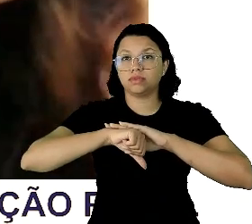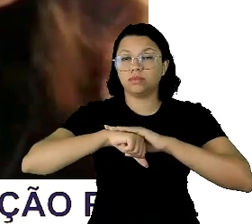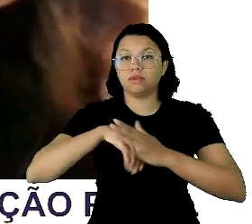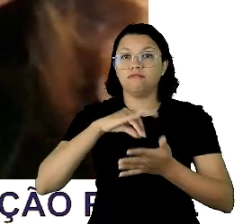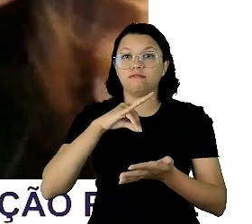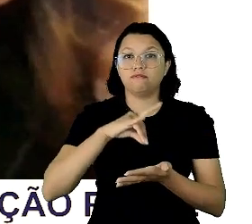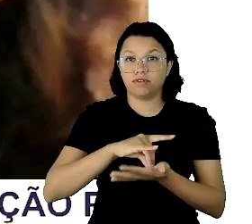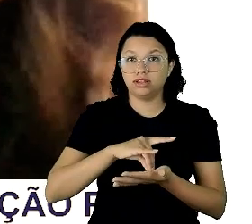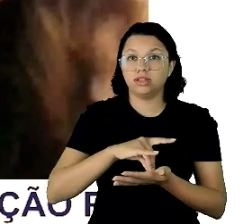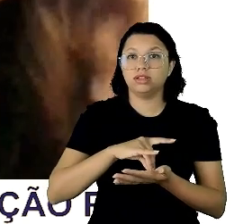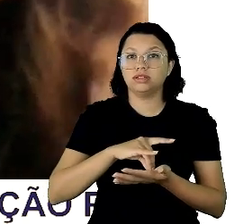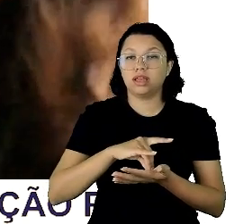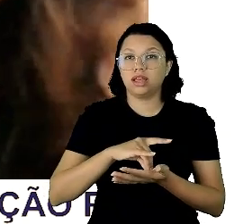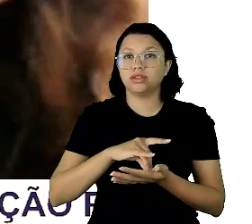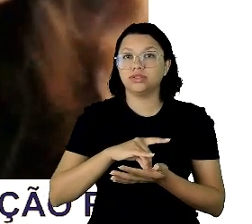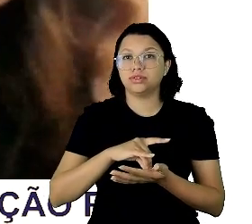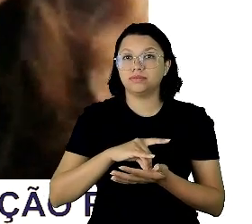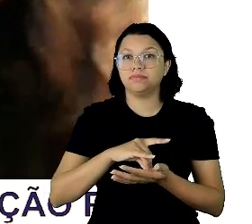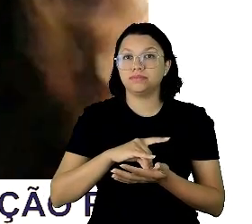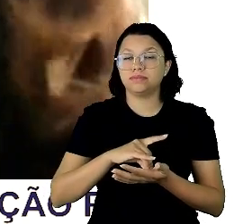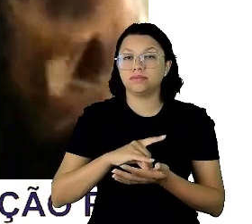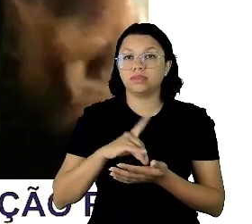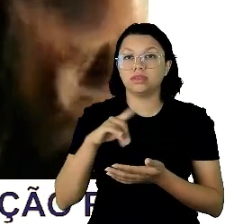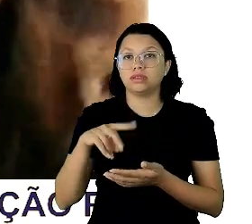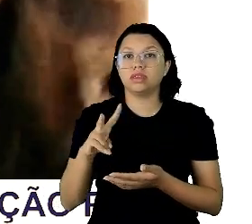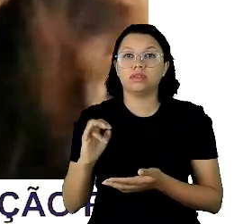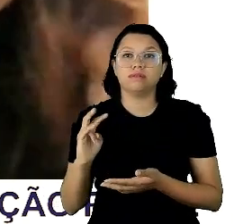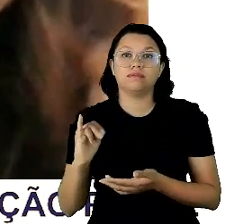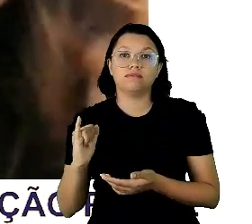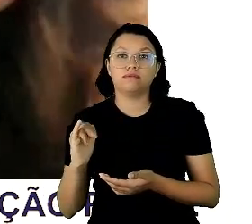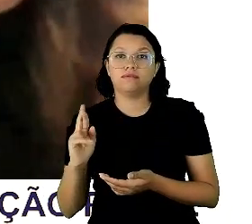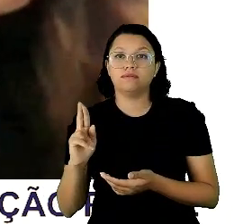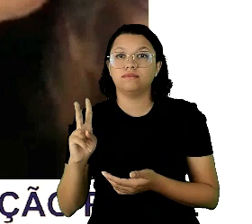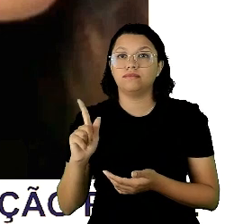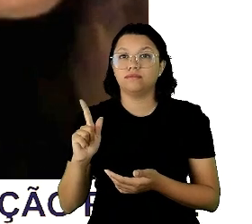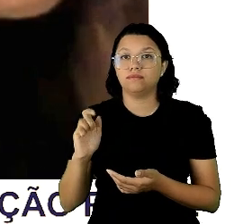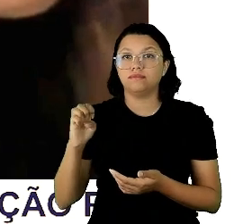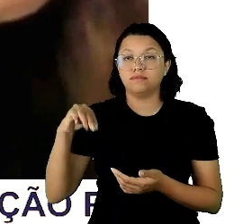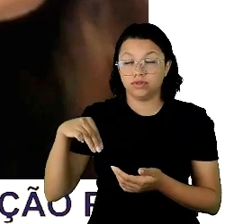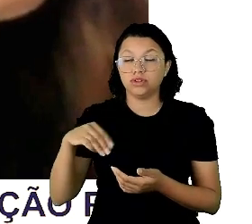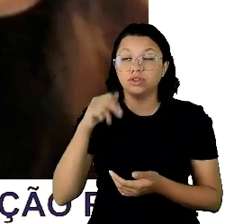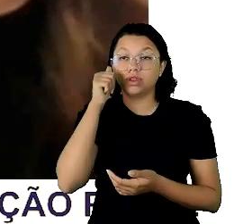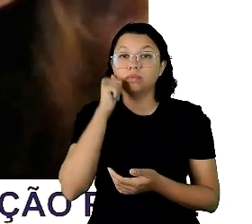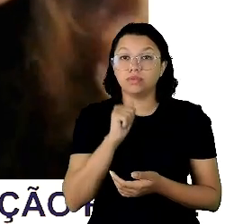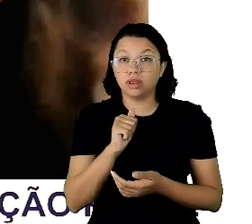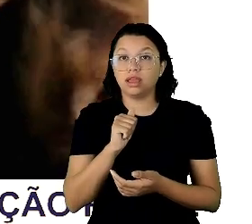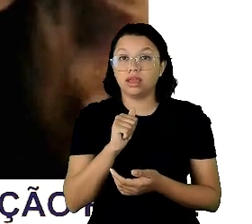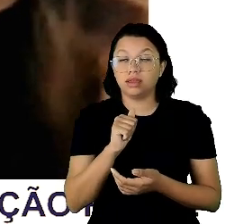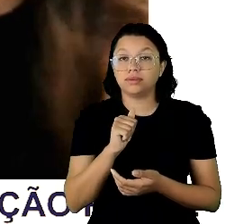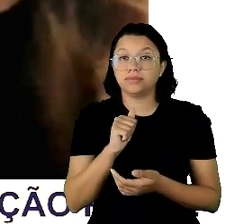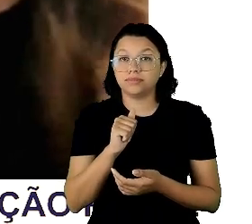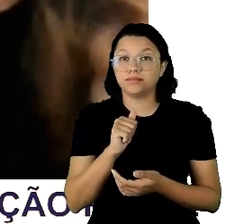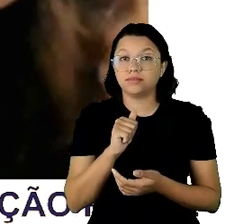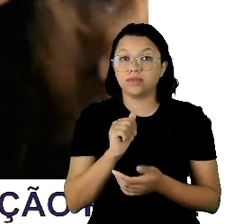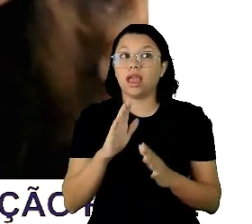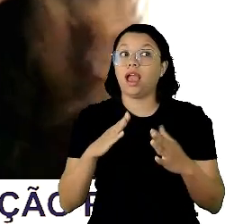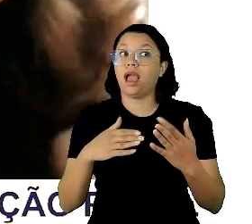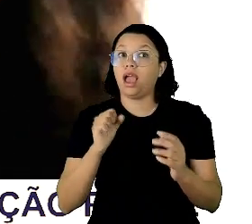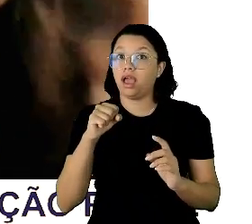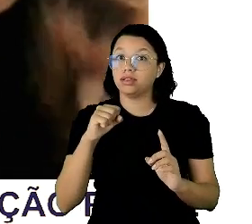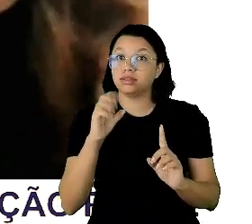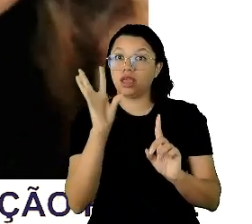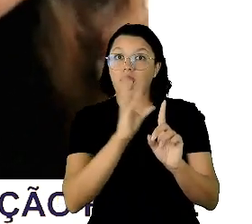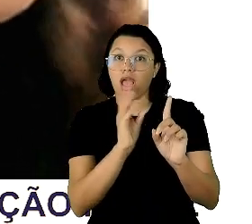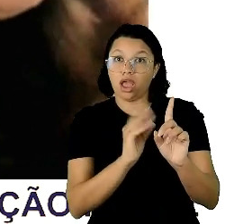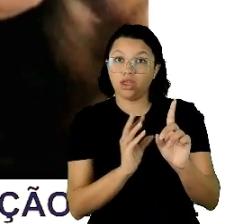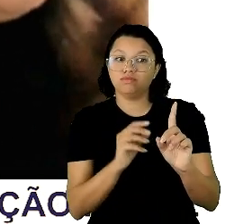era estuprada a mulher que fosse considerada honesta, no olhar de quem estava julgando, né? Quem que é a mulher honesta?